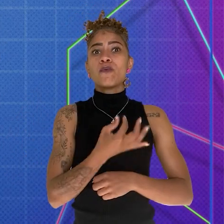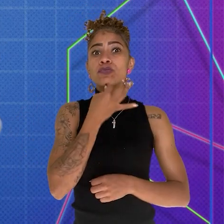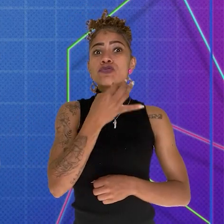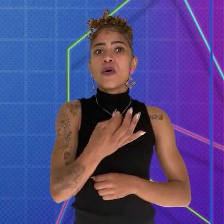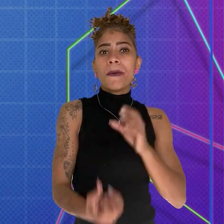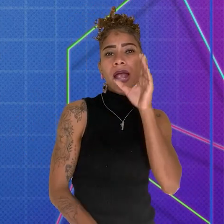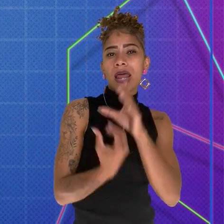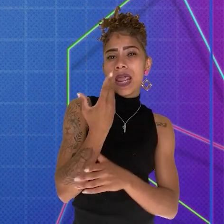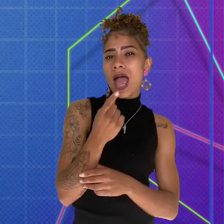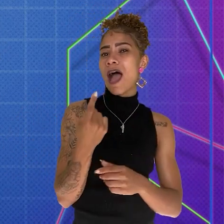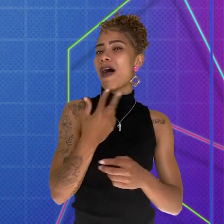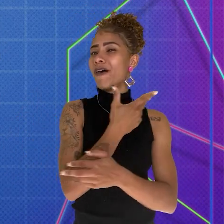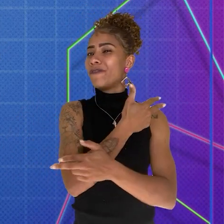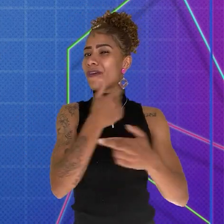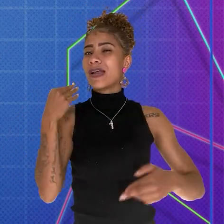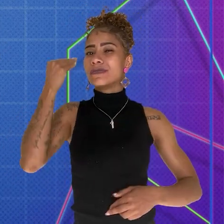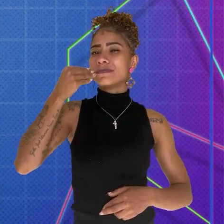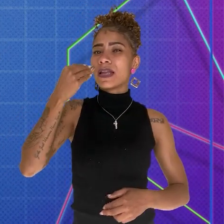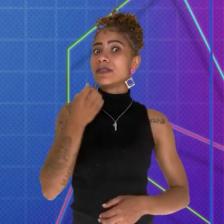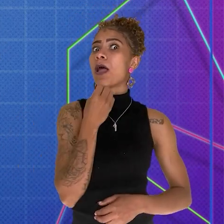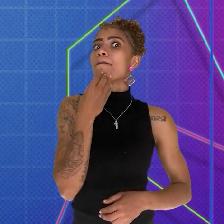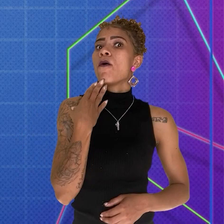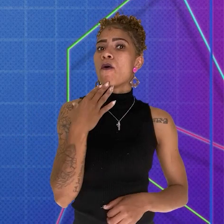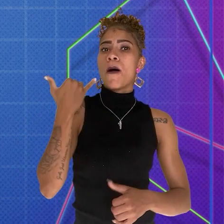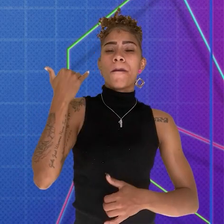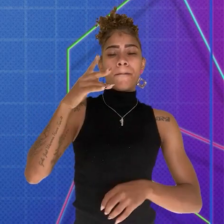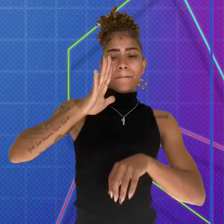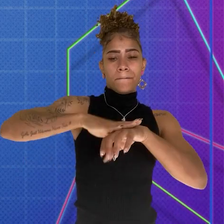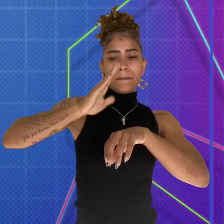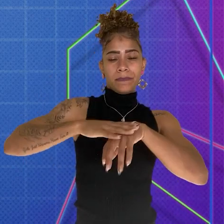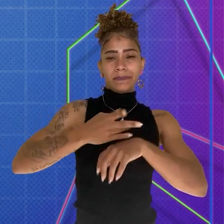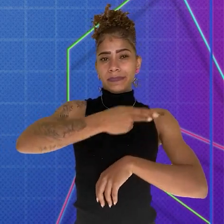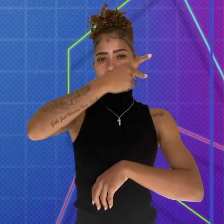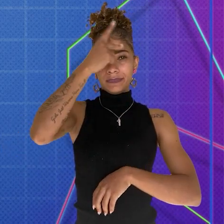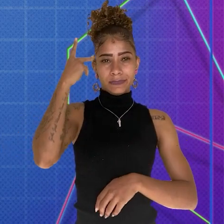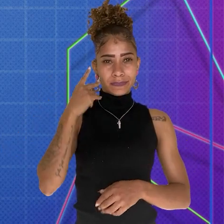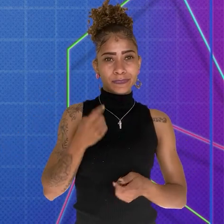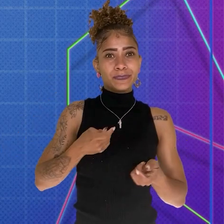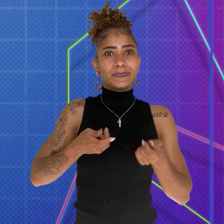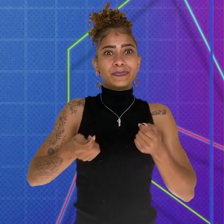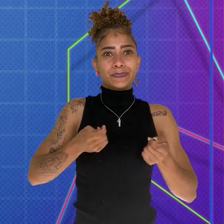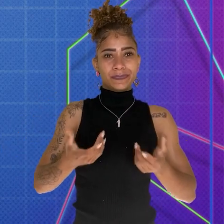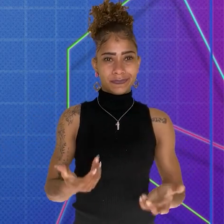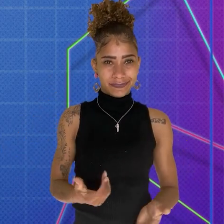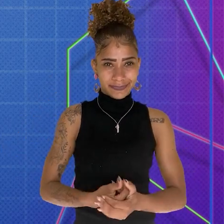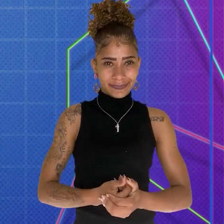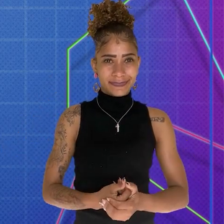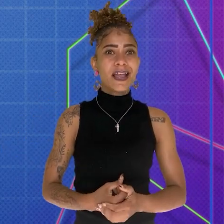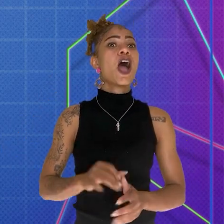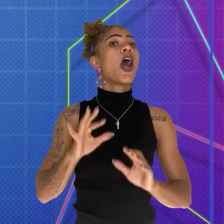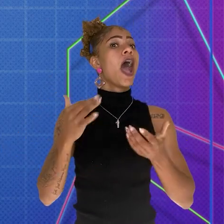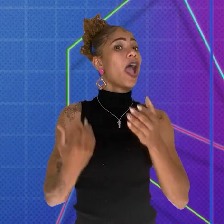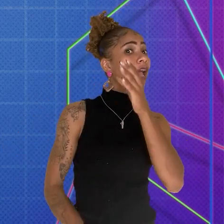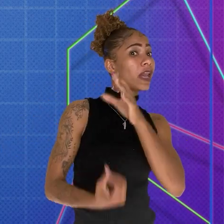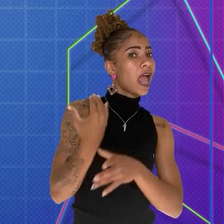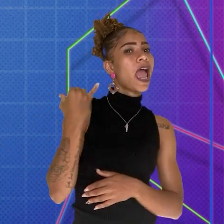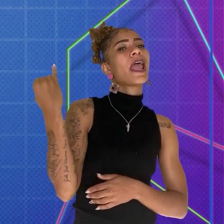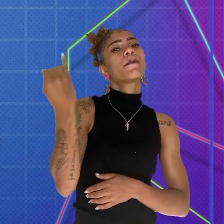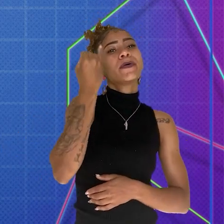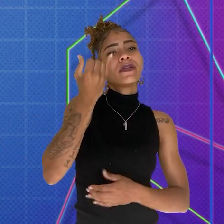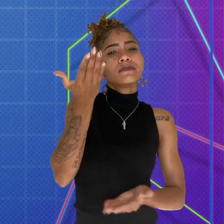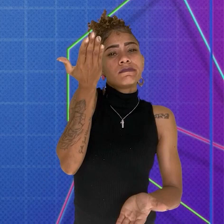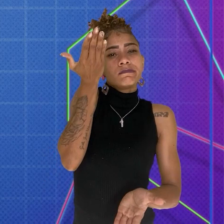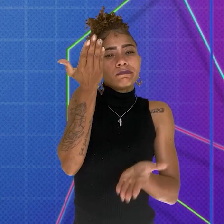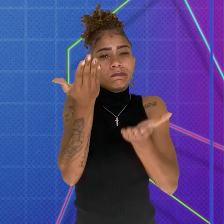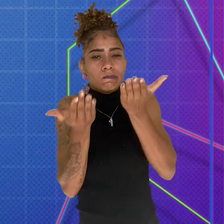criar diferentes efeitos e imersão para o jogador, seja para aumentar o desafio ou para criar tensão e suspense. Ao criar um jogo, é